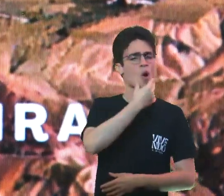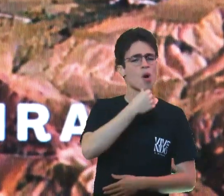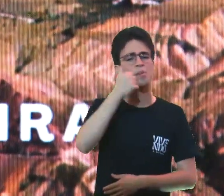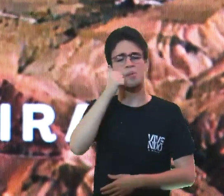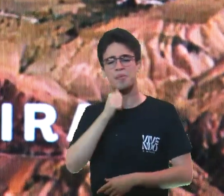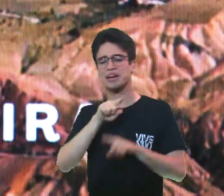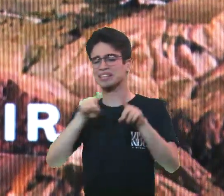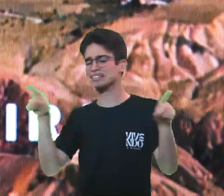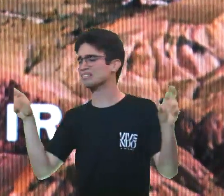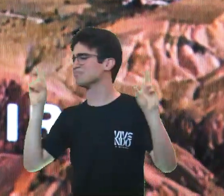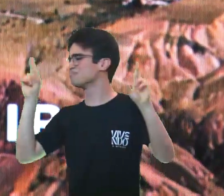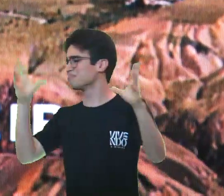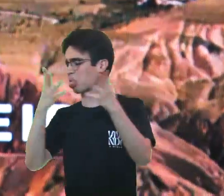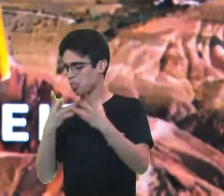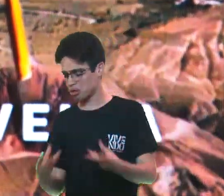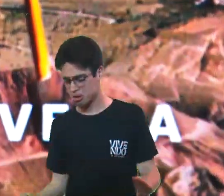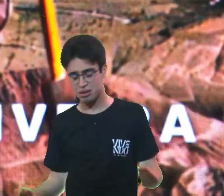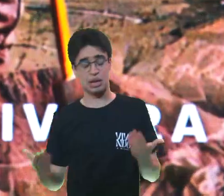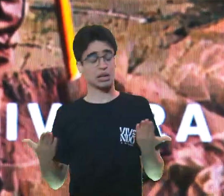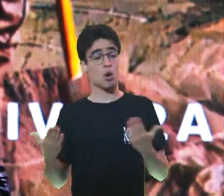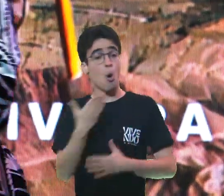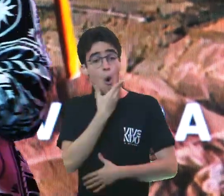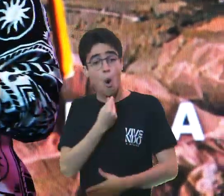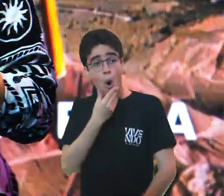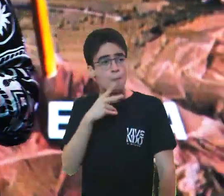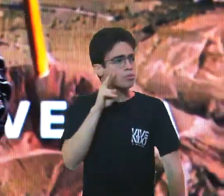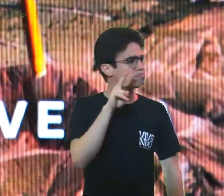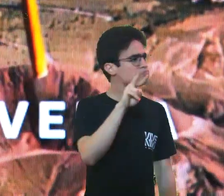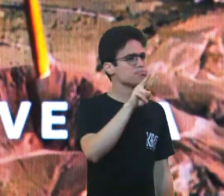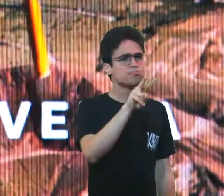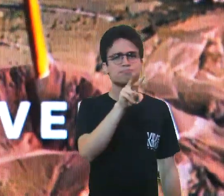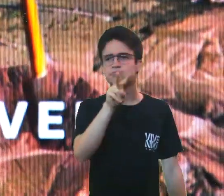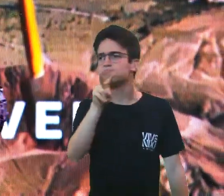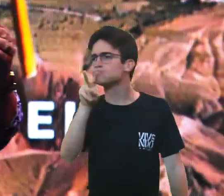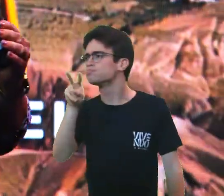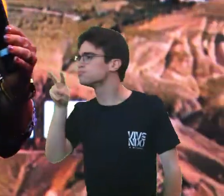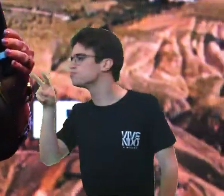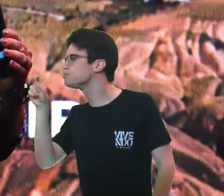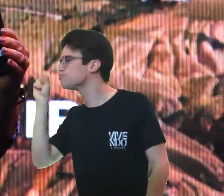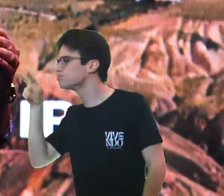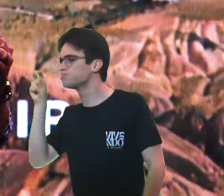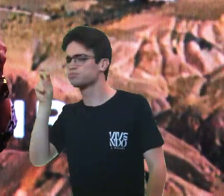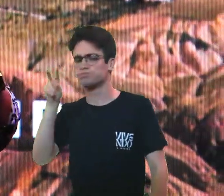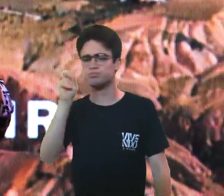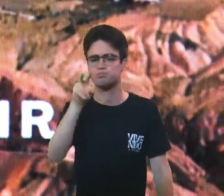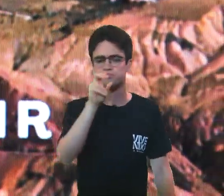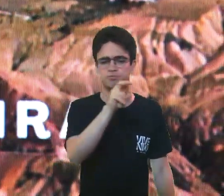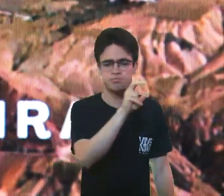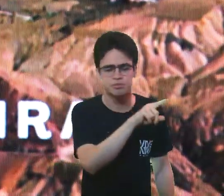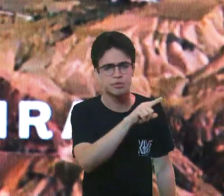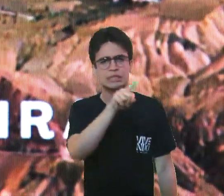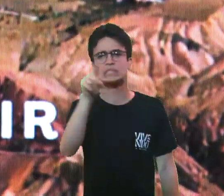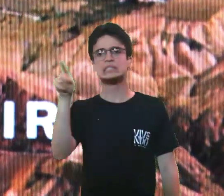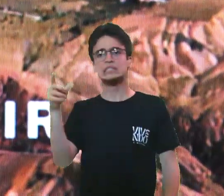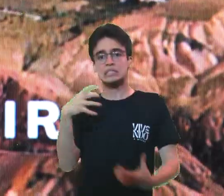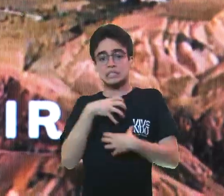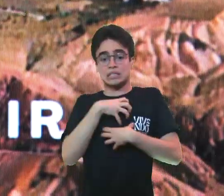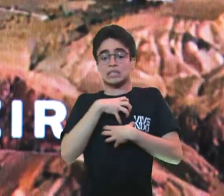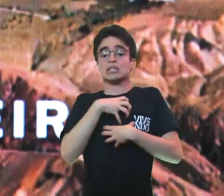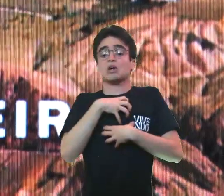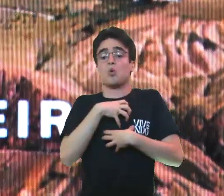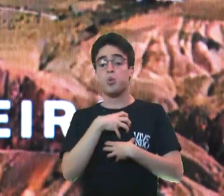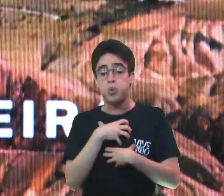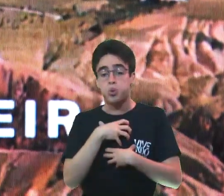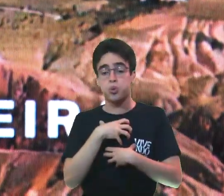sem esperança. E ele começa a olhar para aqueles homens e mulheres e aquelas pessoas, e o coração dele